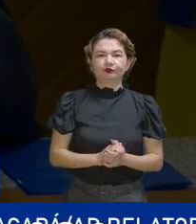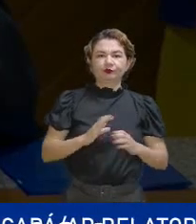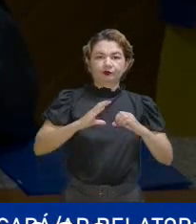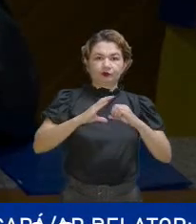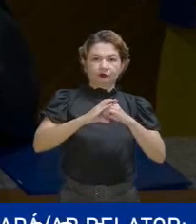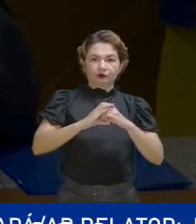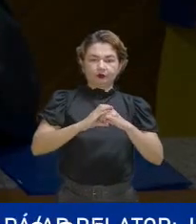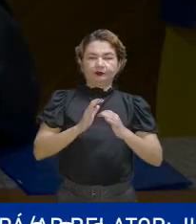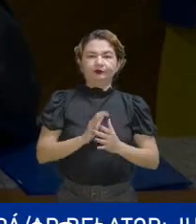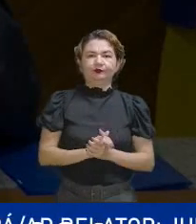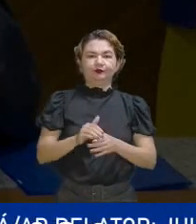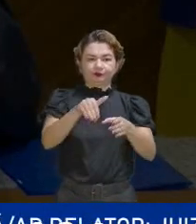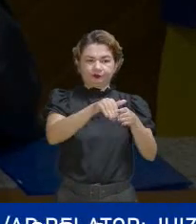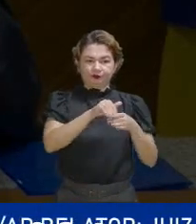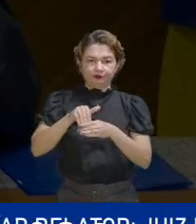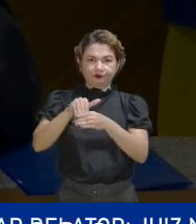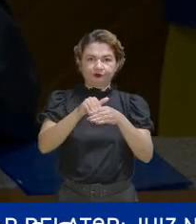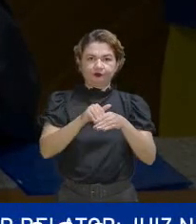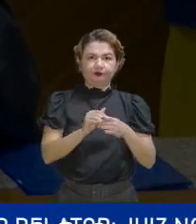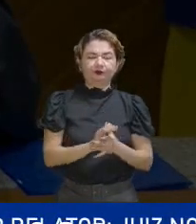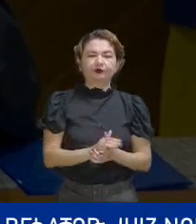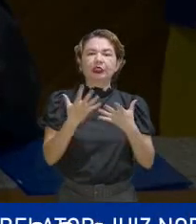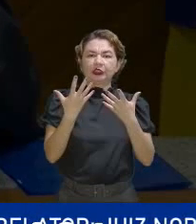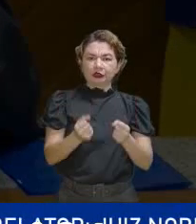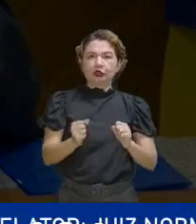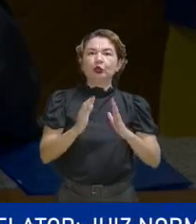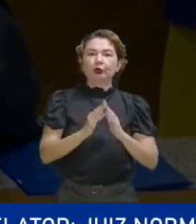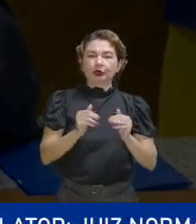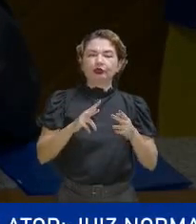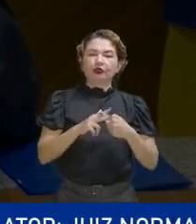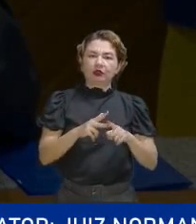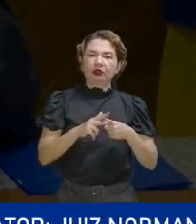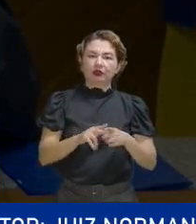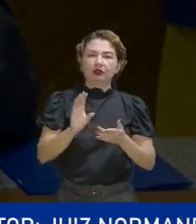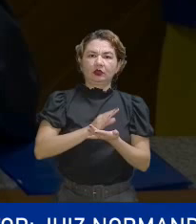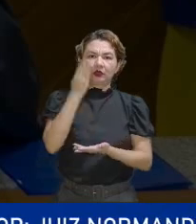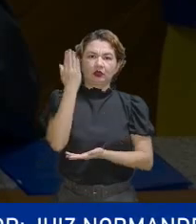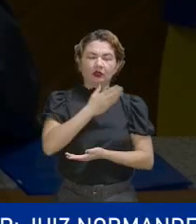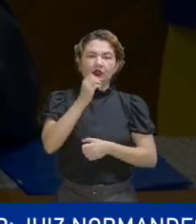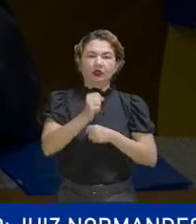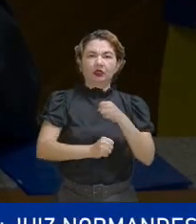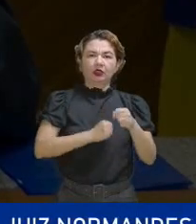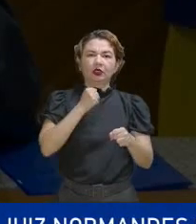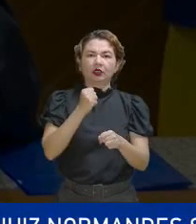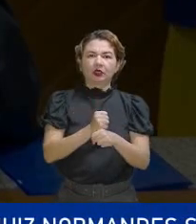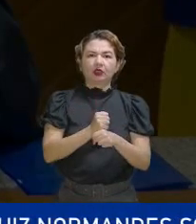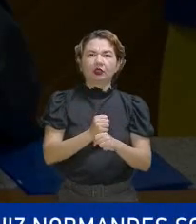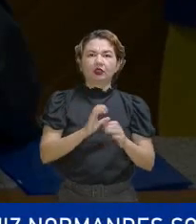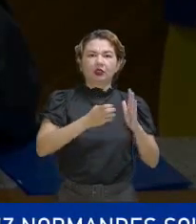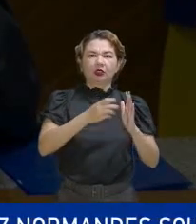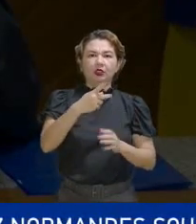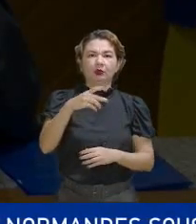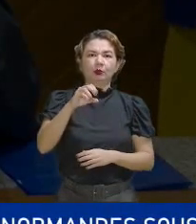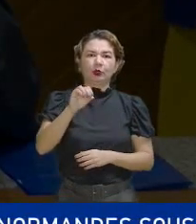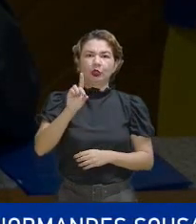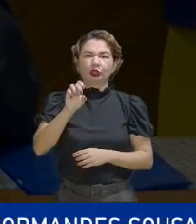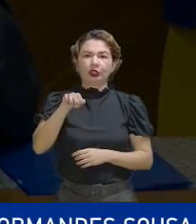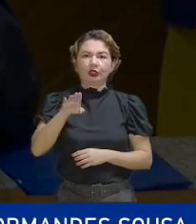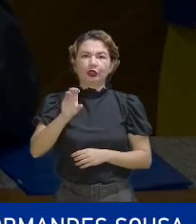Regional Eleitoral do Amapá, por unanimidade, deferiu o pedido de regularização de contas anuais do Diretório